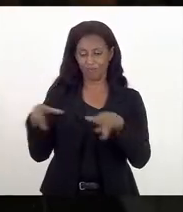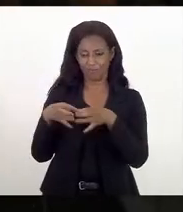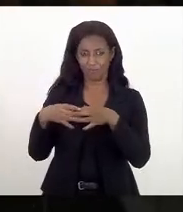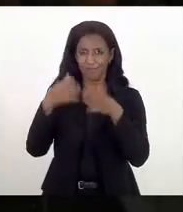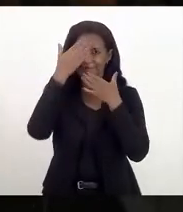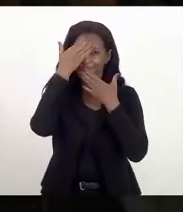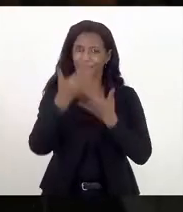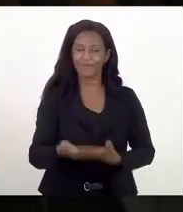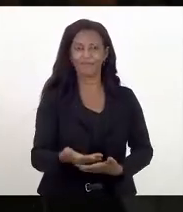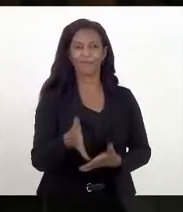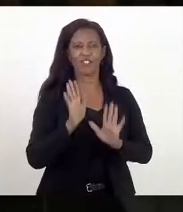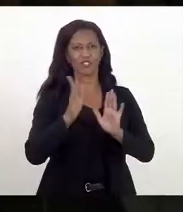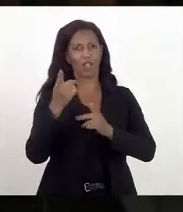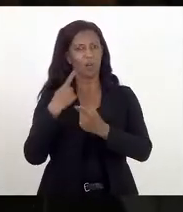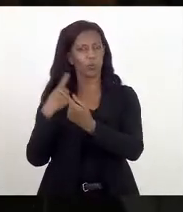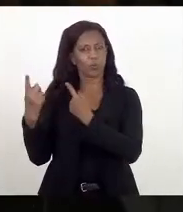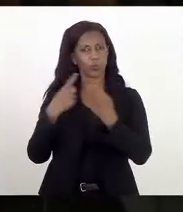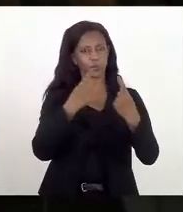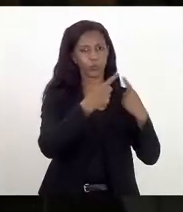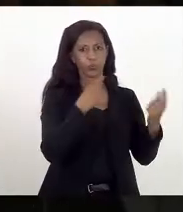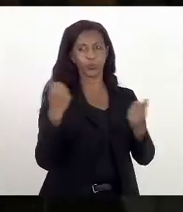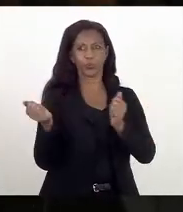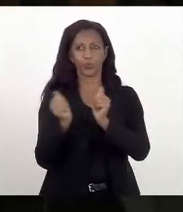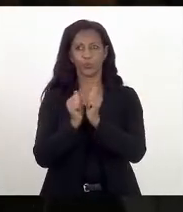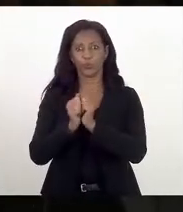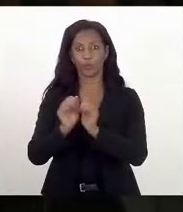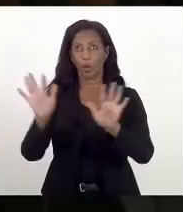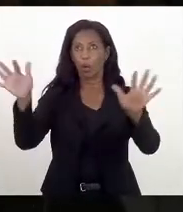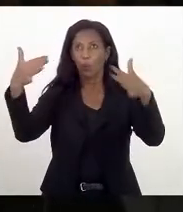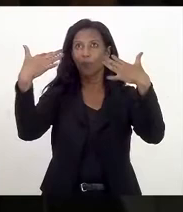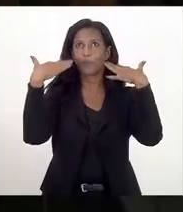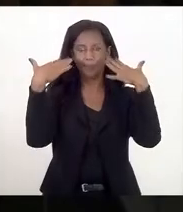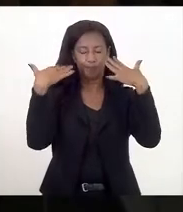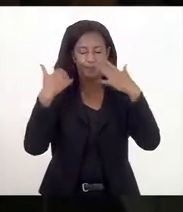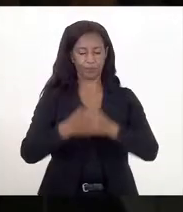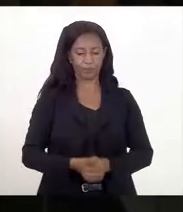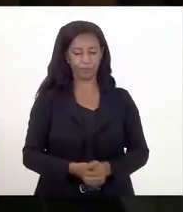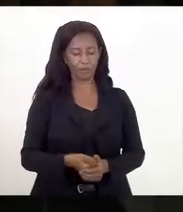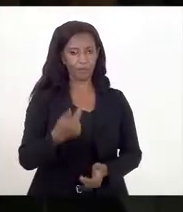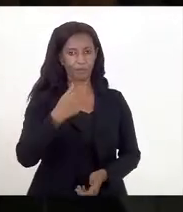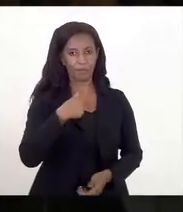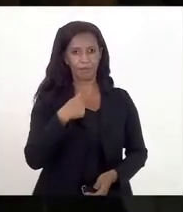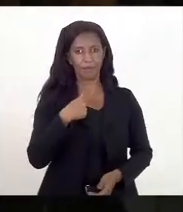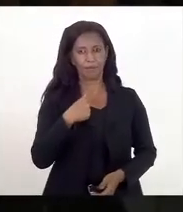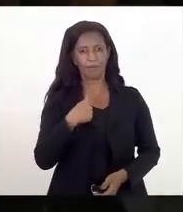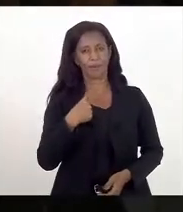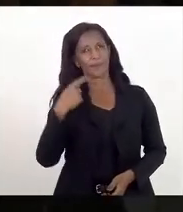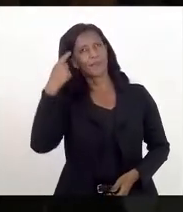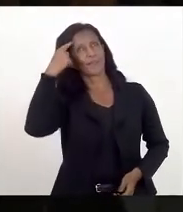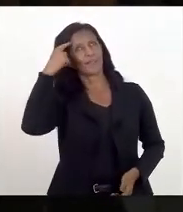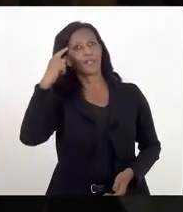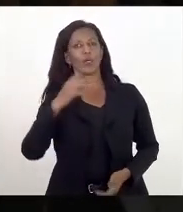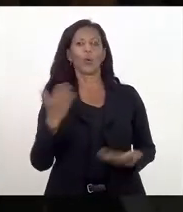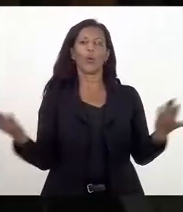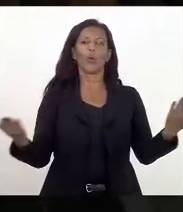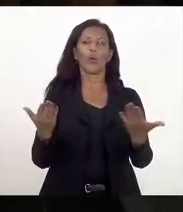quero agradecer a interlocução constante com a Maria Carmen. Olha, pessoal, eu considero que esse é um dia